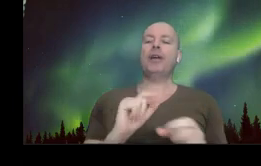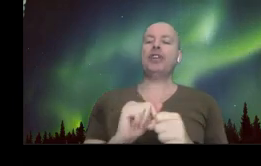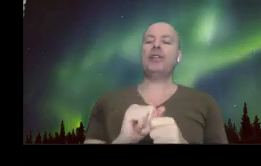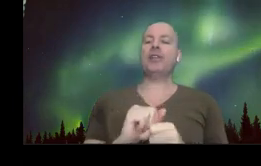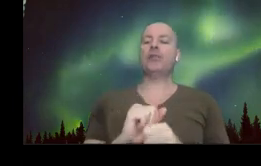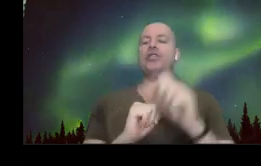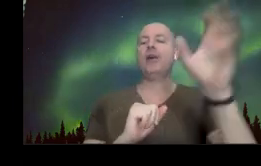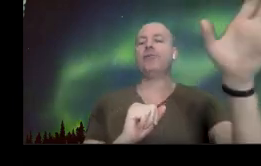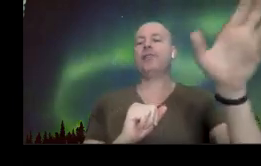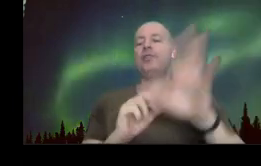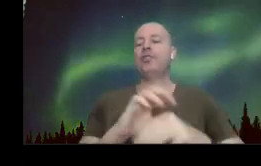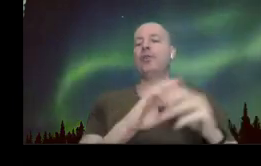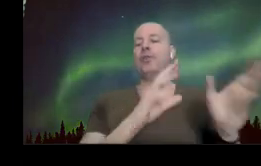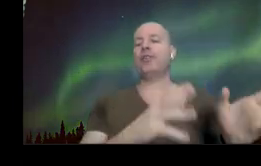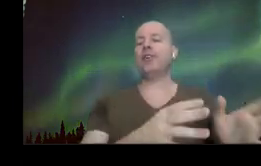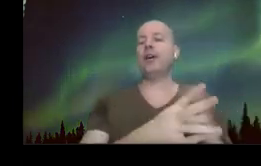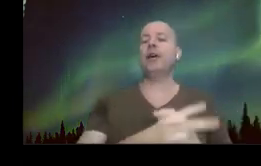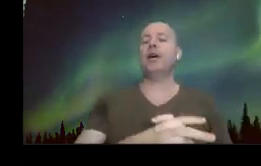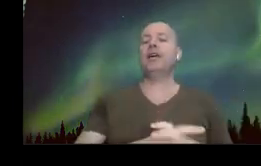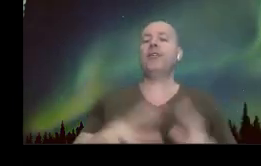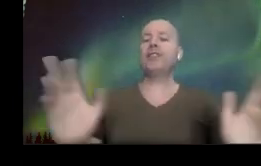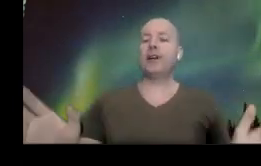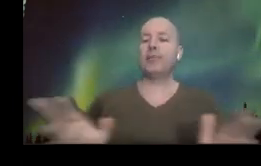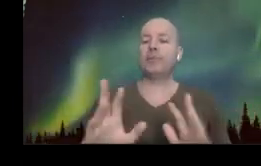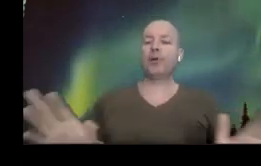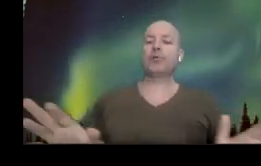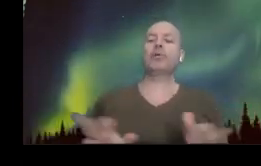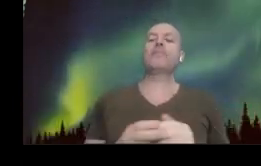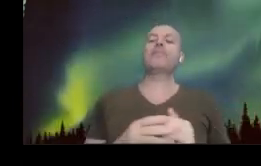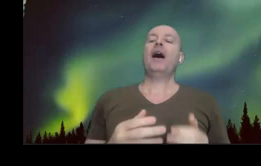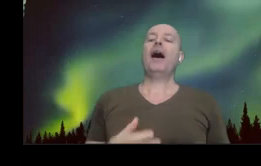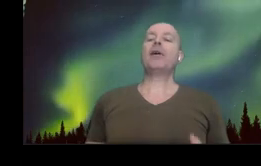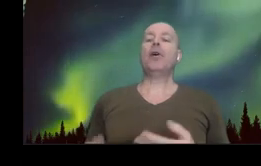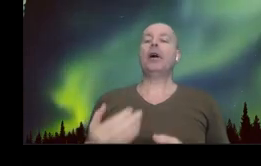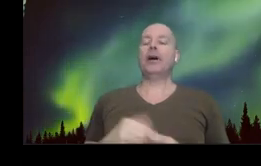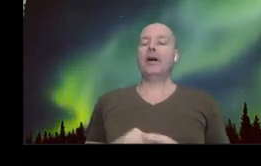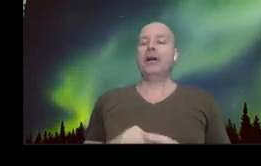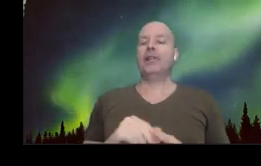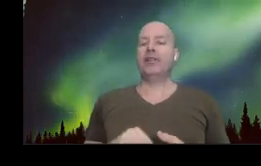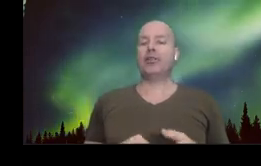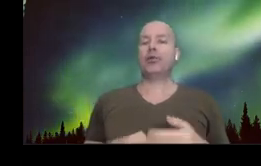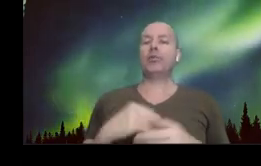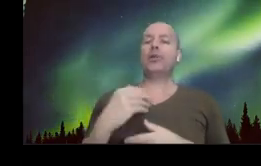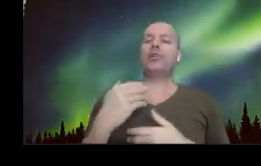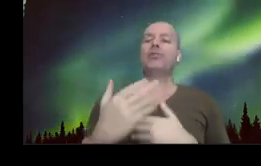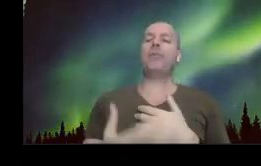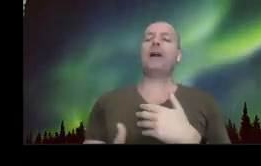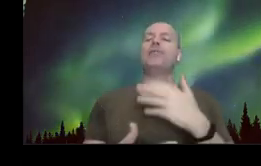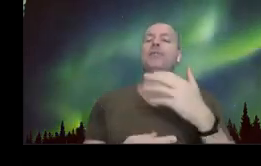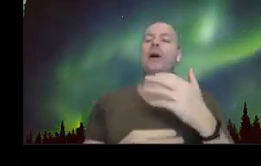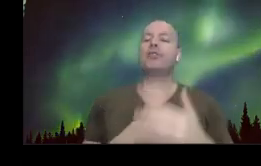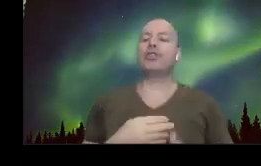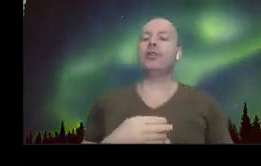porque antigamente era assim, o chefe decidia o que ia fazer e fazia. Pronto. Agora, existe todo um